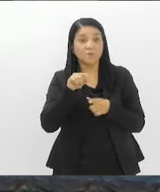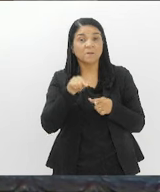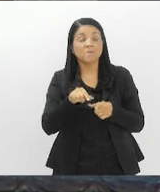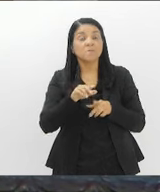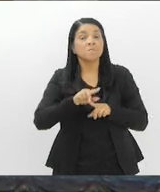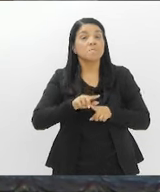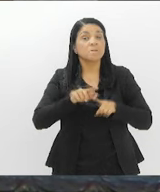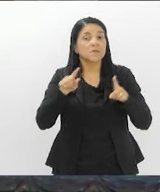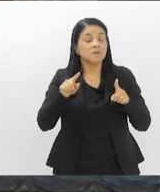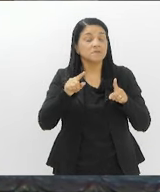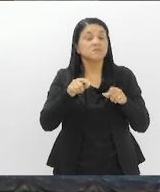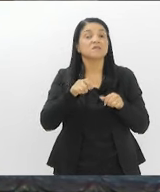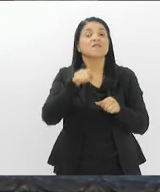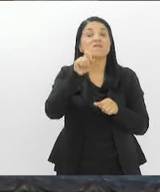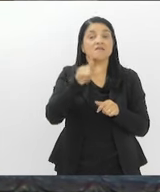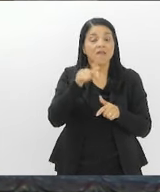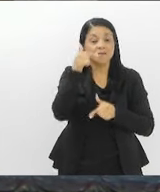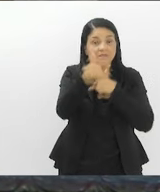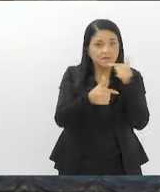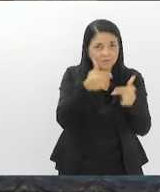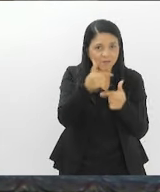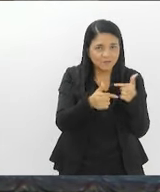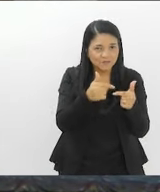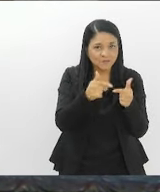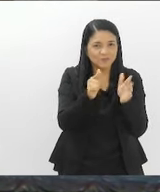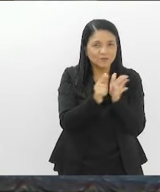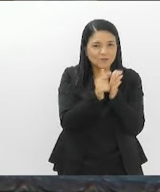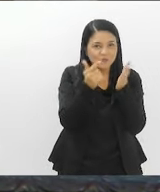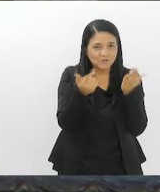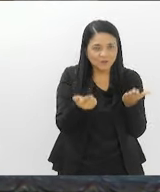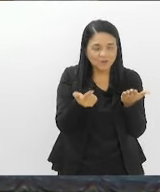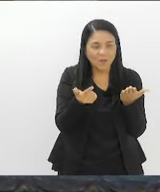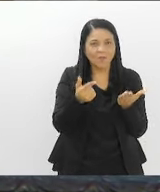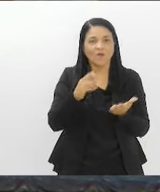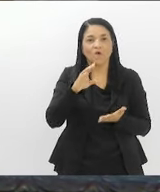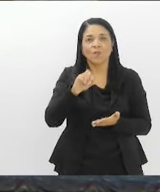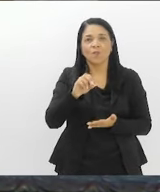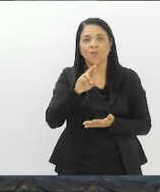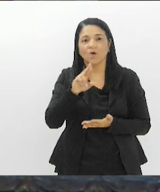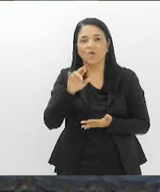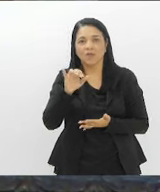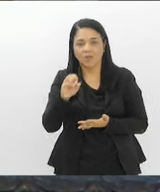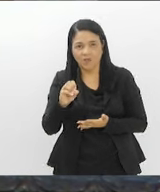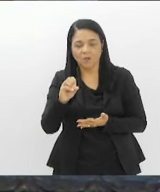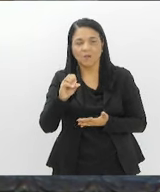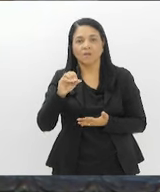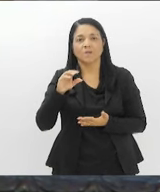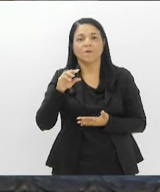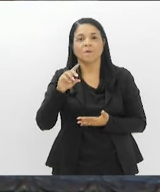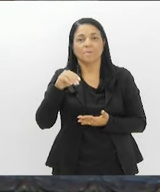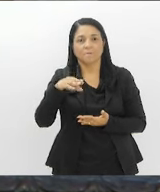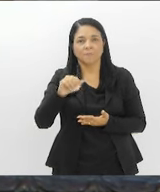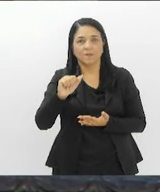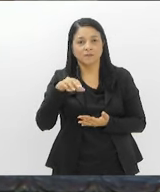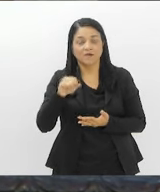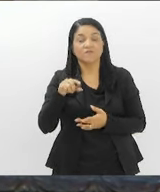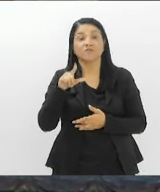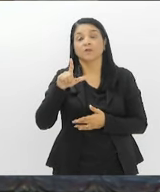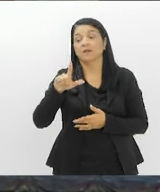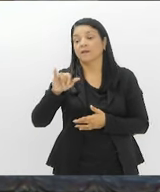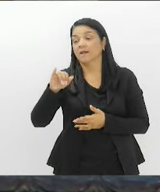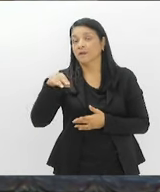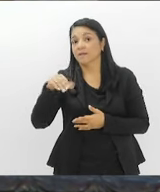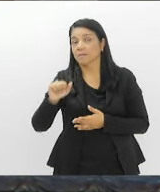quem trabalhou no jornal Correio de Manhã, pouca gente sabe disso, foi Lima Barreto, o nosso